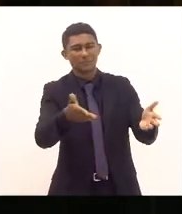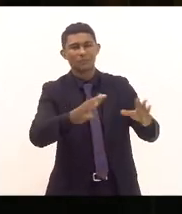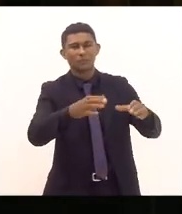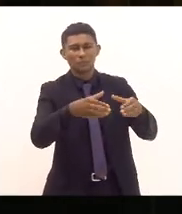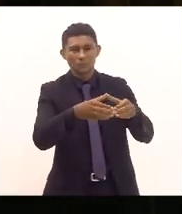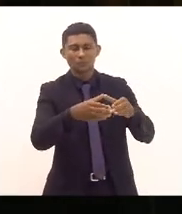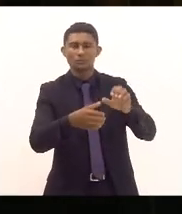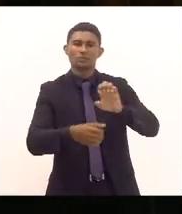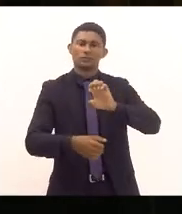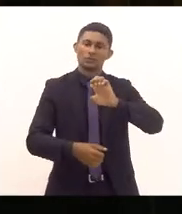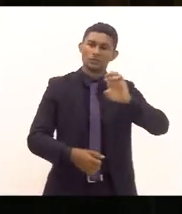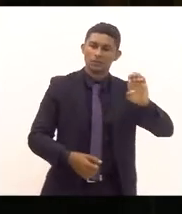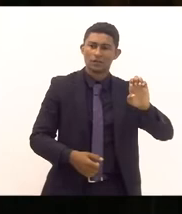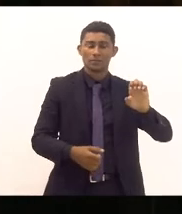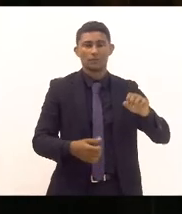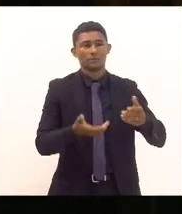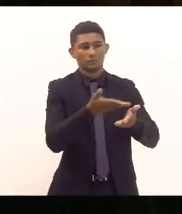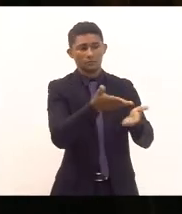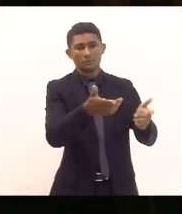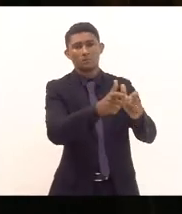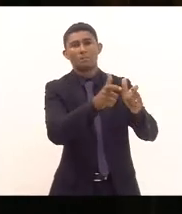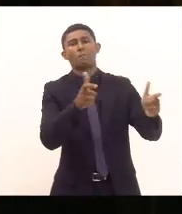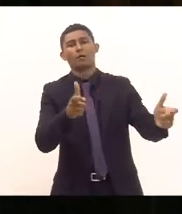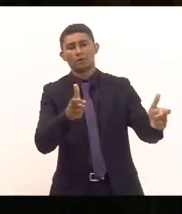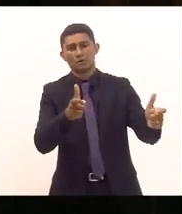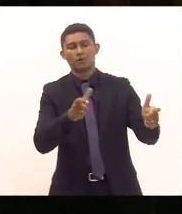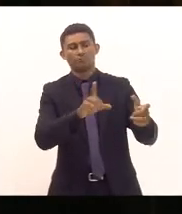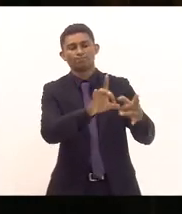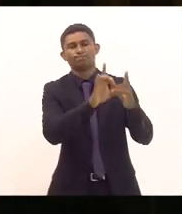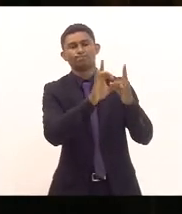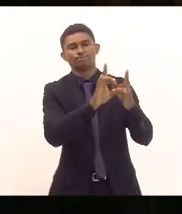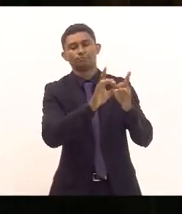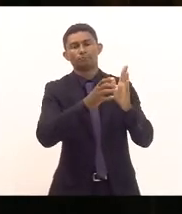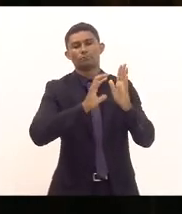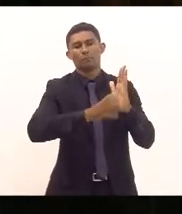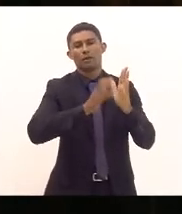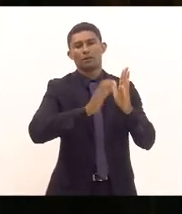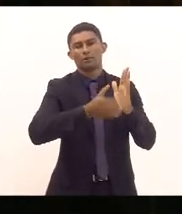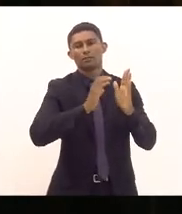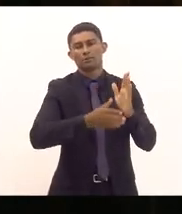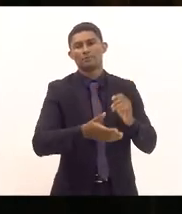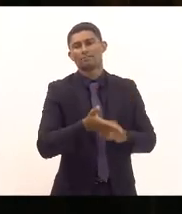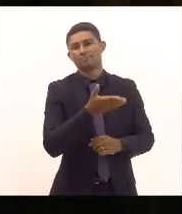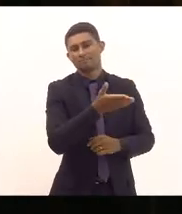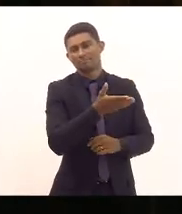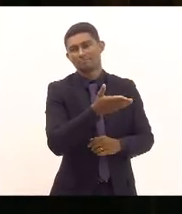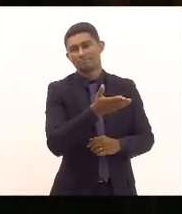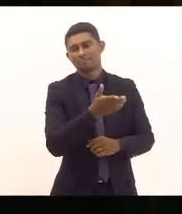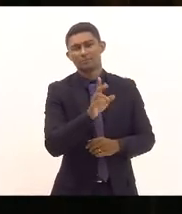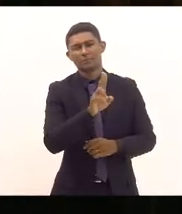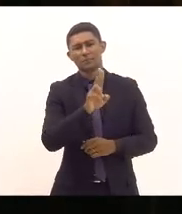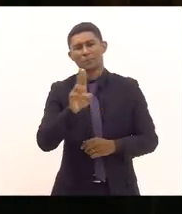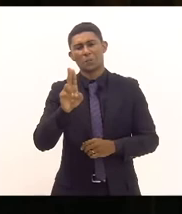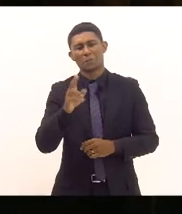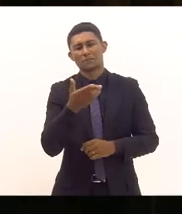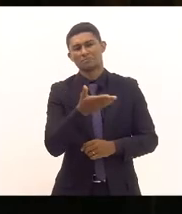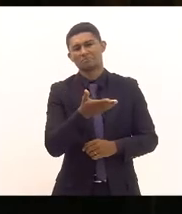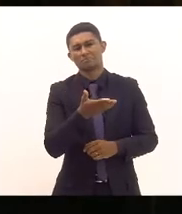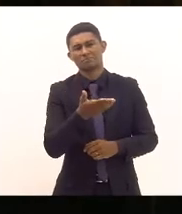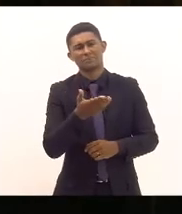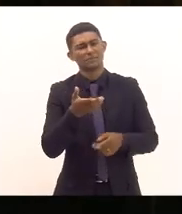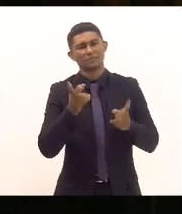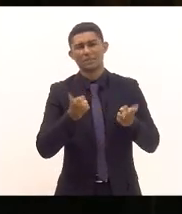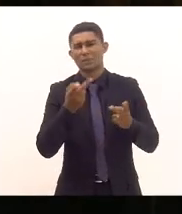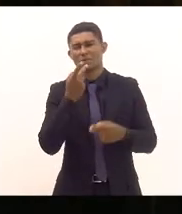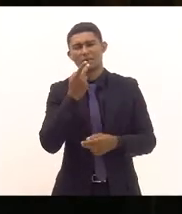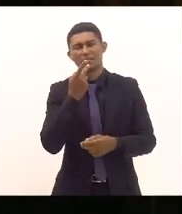da esquerda muitos deles feriados a esse partido que tem um contrassenso no próprio nome porque eu não canso